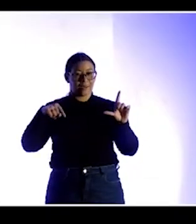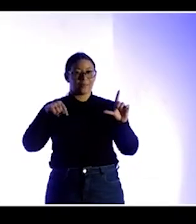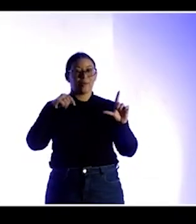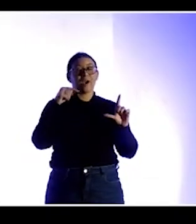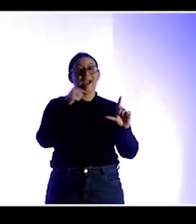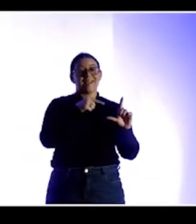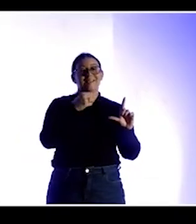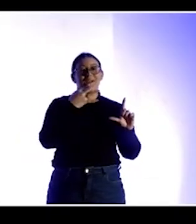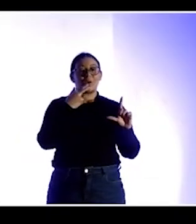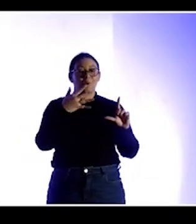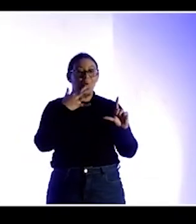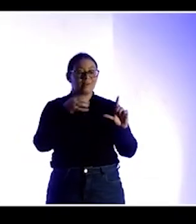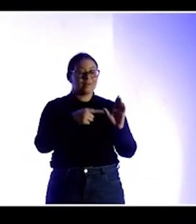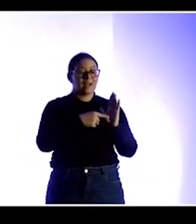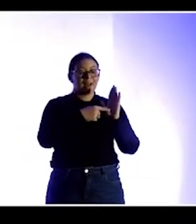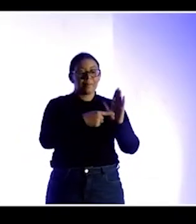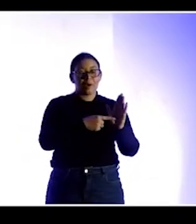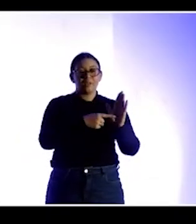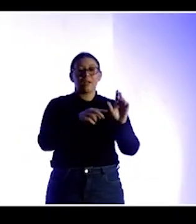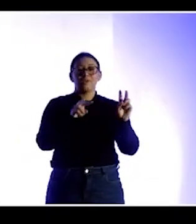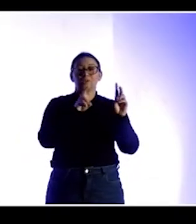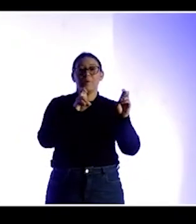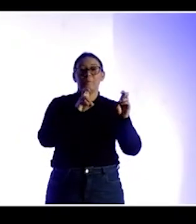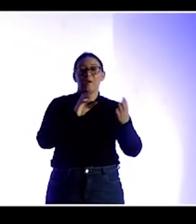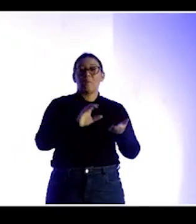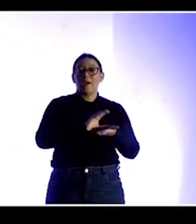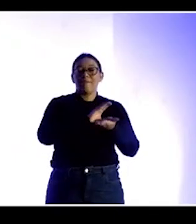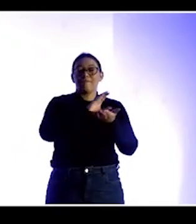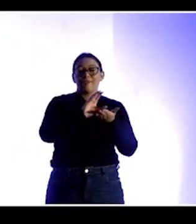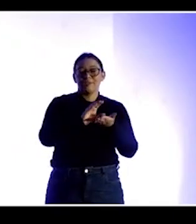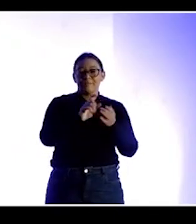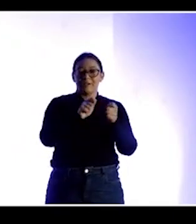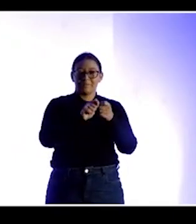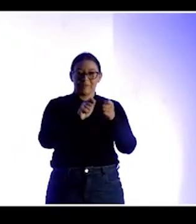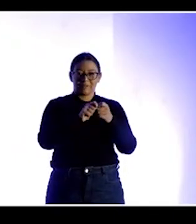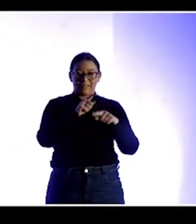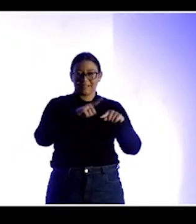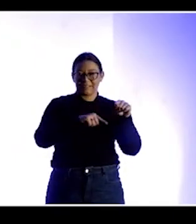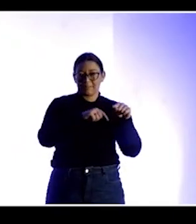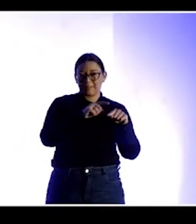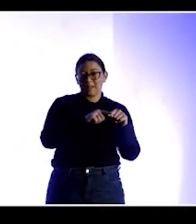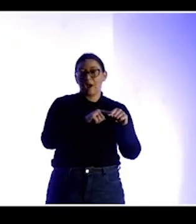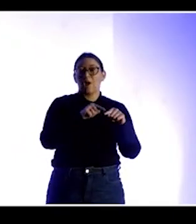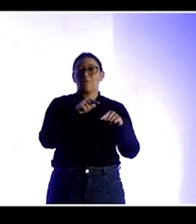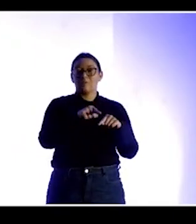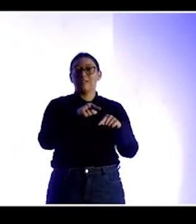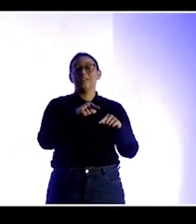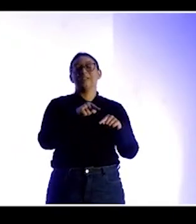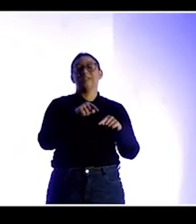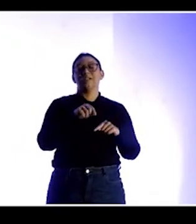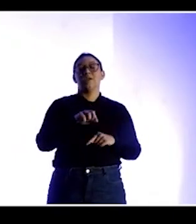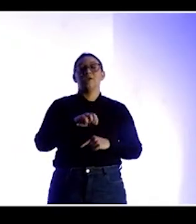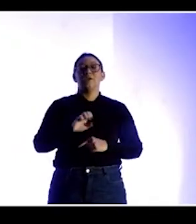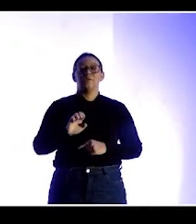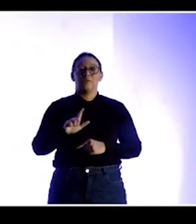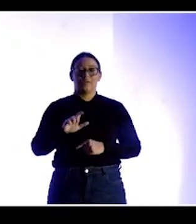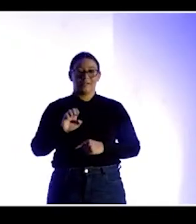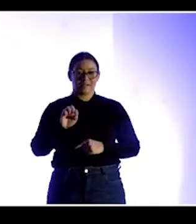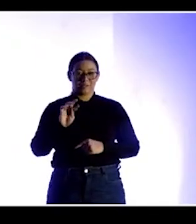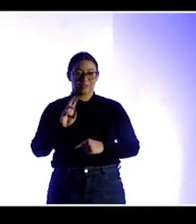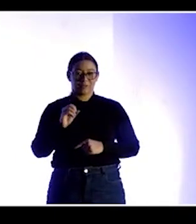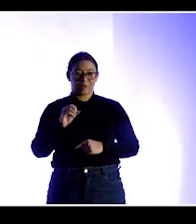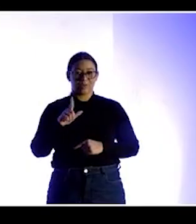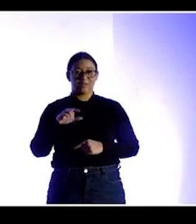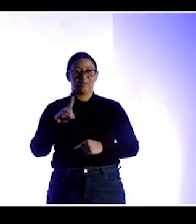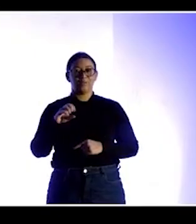aqui estão falando do custo do meu investimento nesse sistema de eletrólise para fazer hidrogênio verde. O